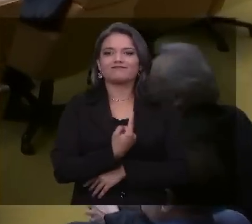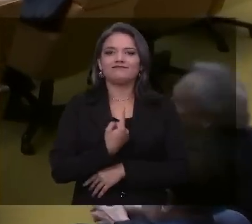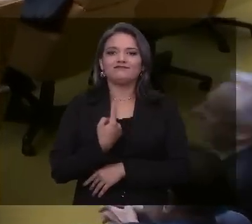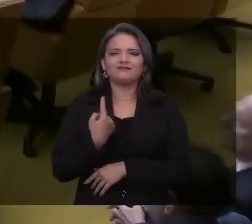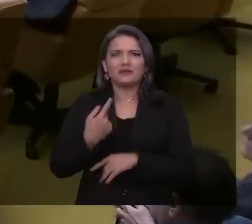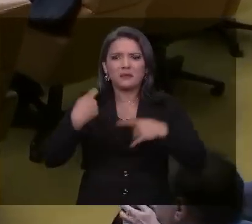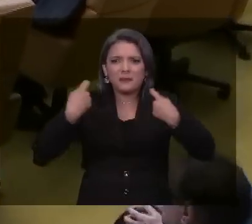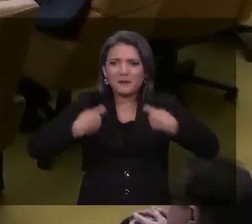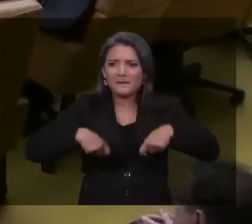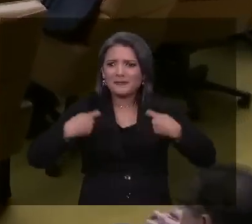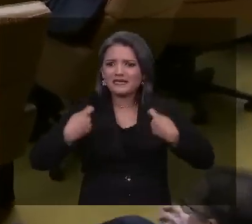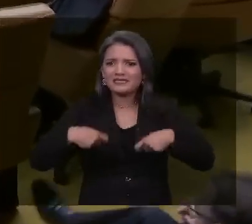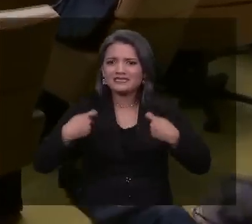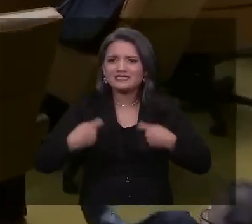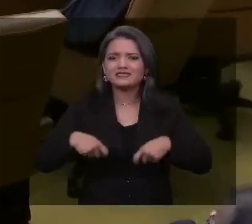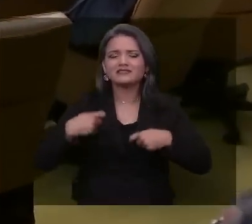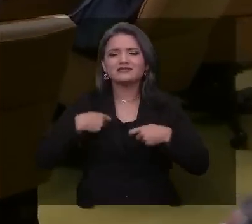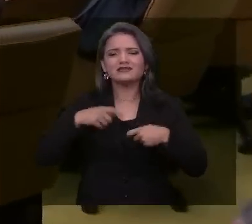Preciso